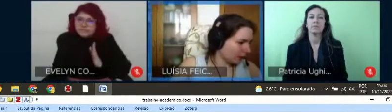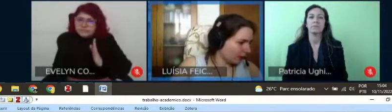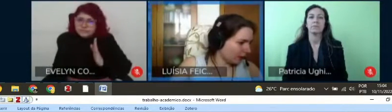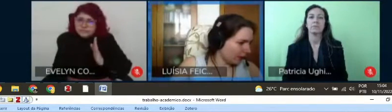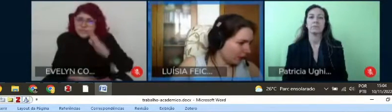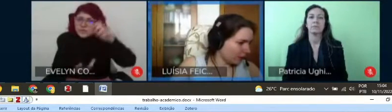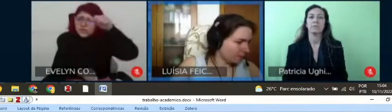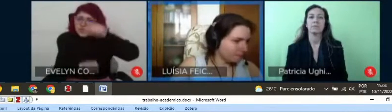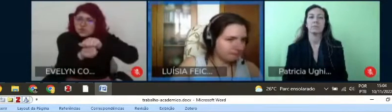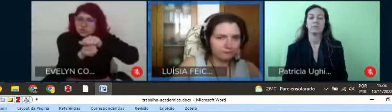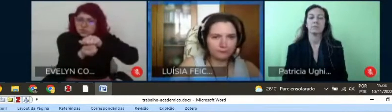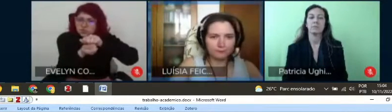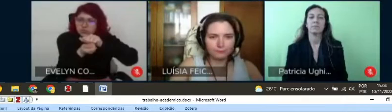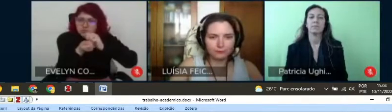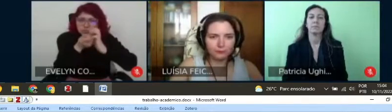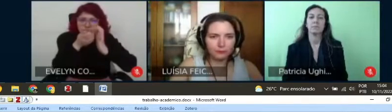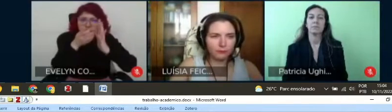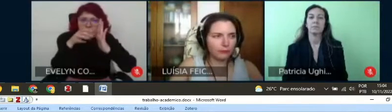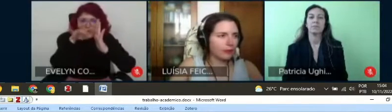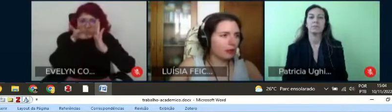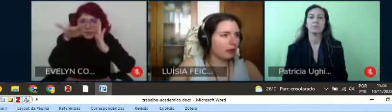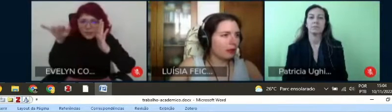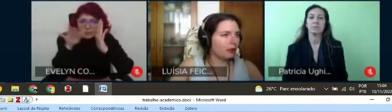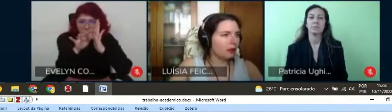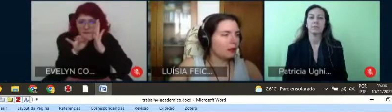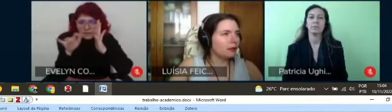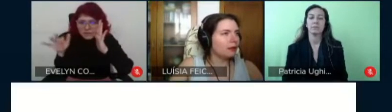Tá com esse alinhamento.